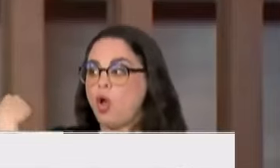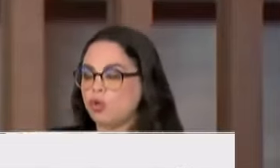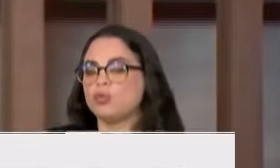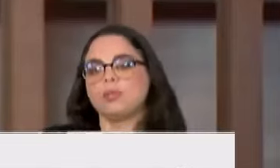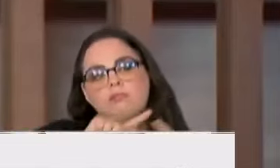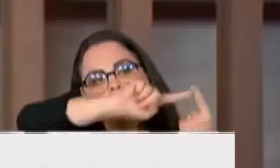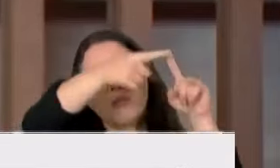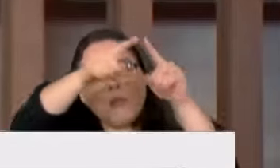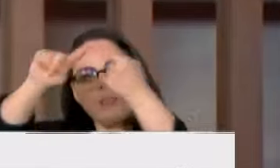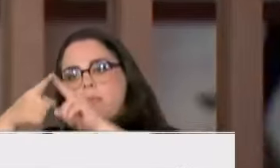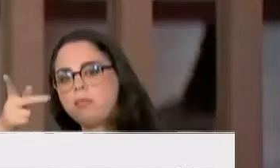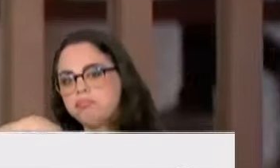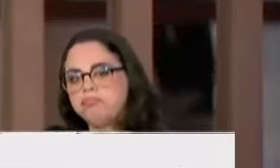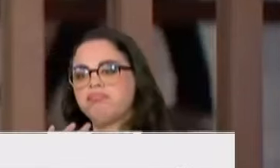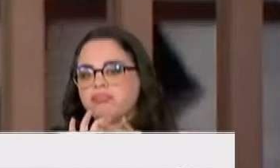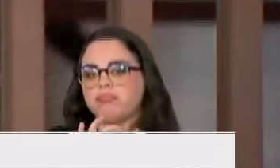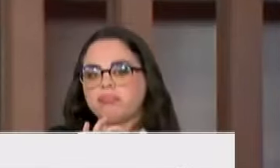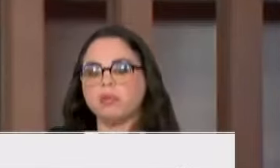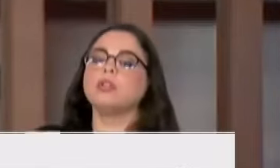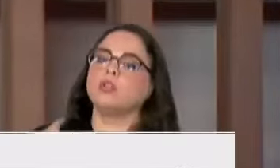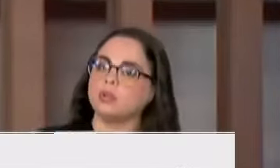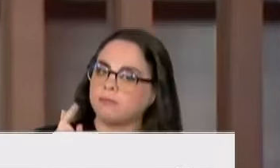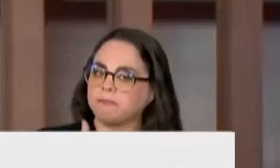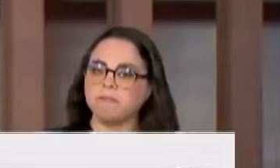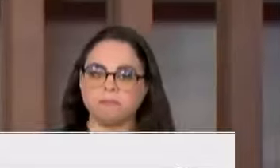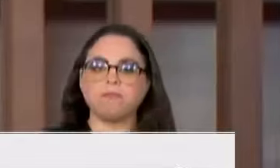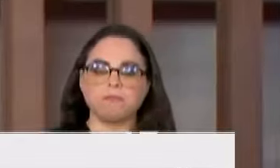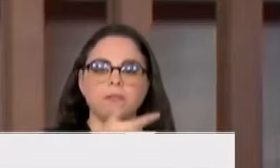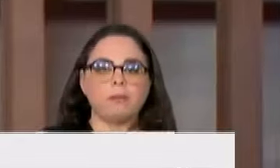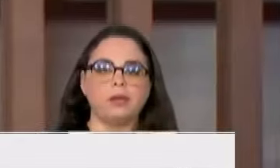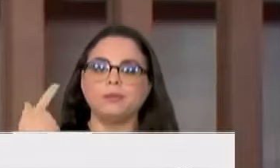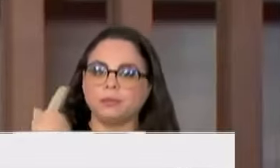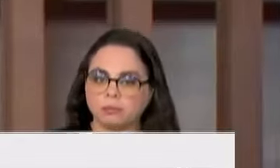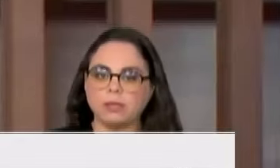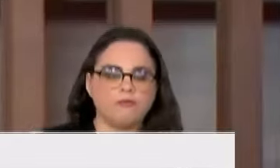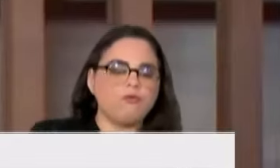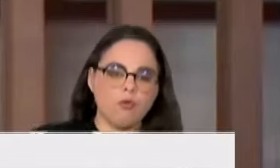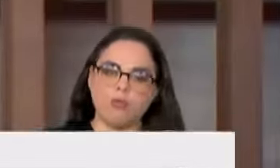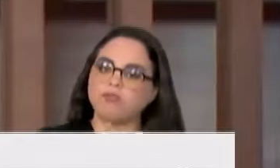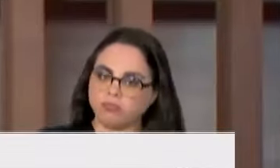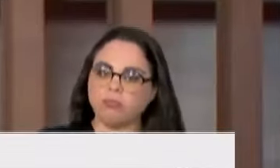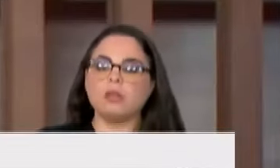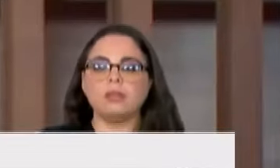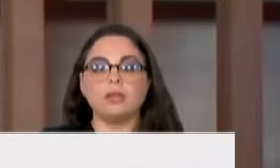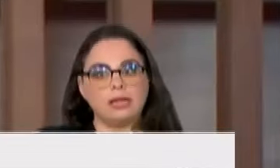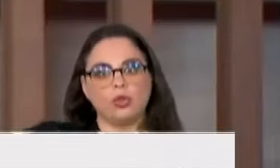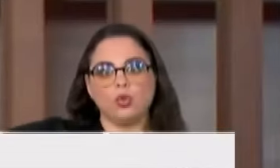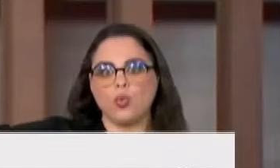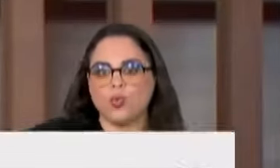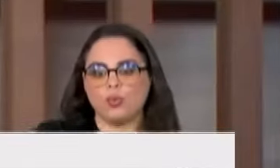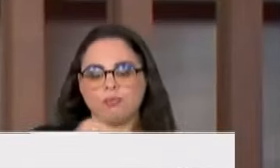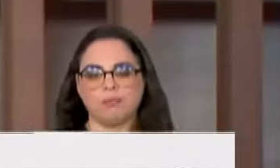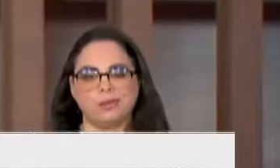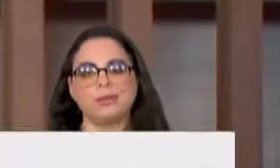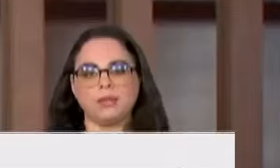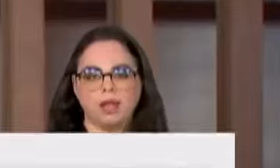embaixadas nos países da região. Mas nós estamos dedicados a esse trabalho intensamente, toda uma área do Ministério,